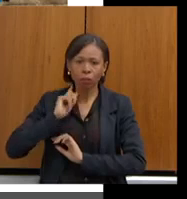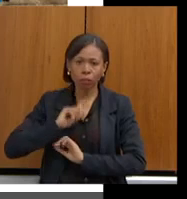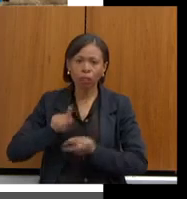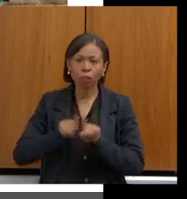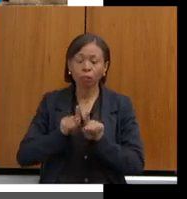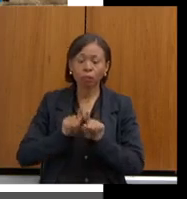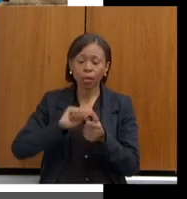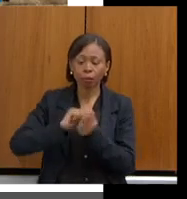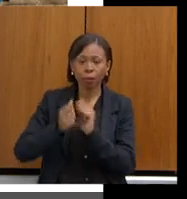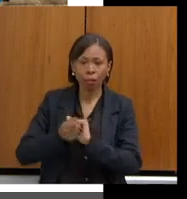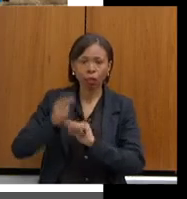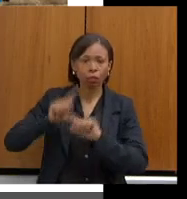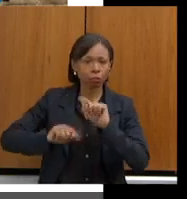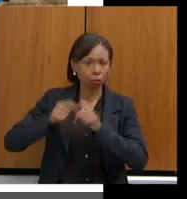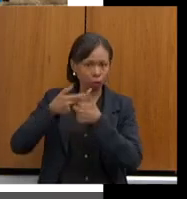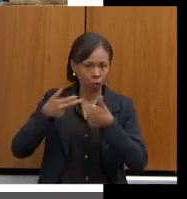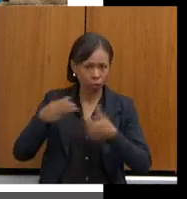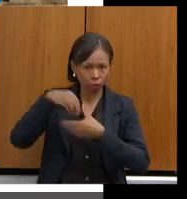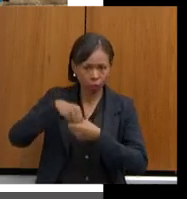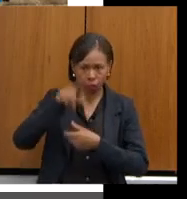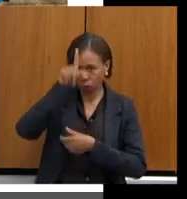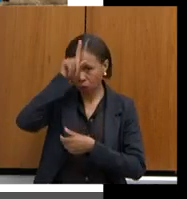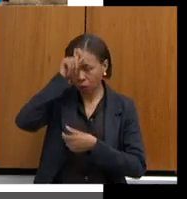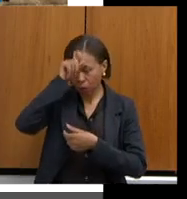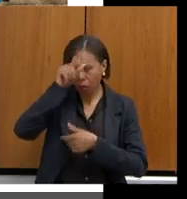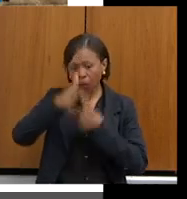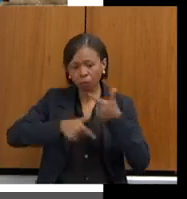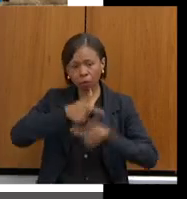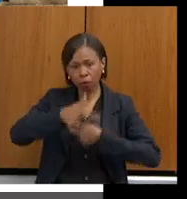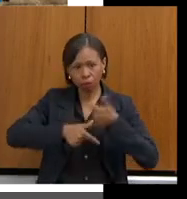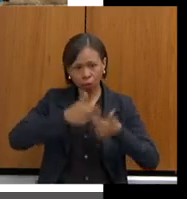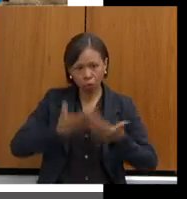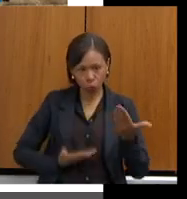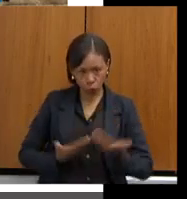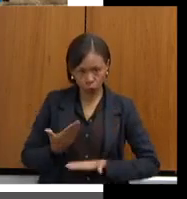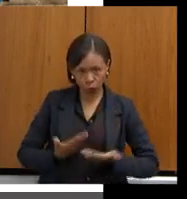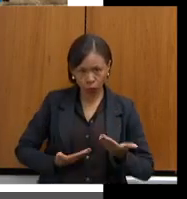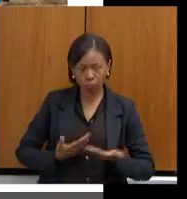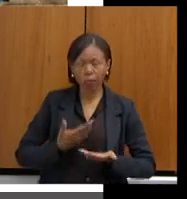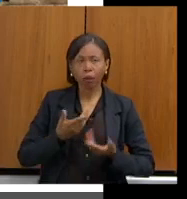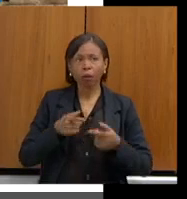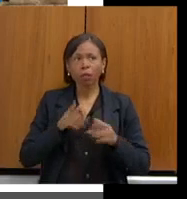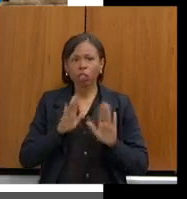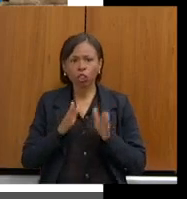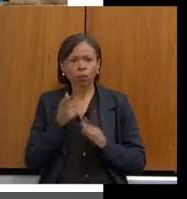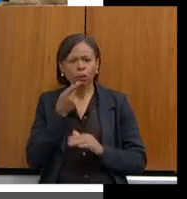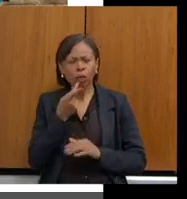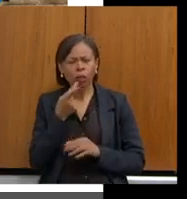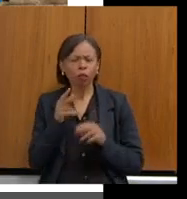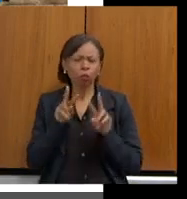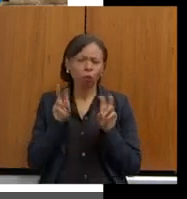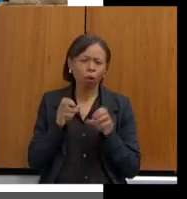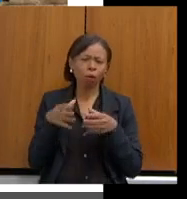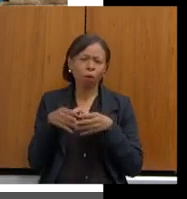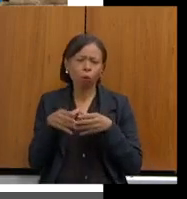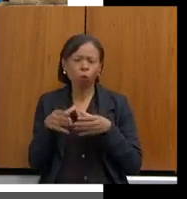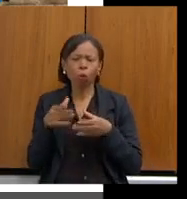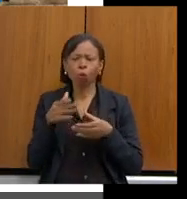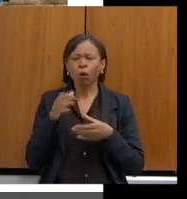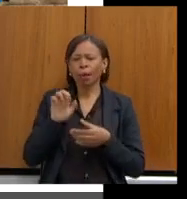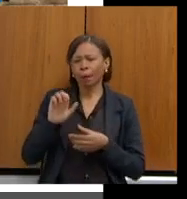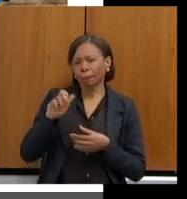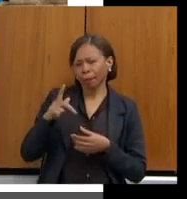pré-hospitalar utilizados no serviço operacional como por exemplo dizemos aqui a equipamentos de proteção